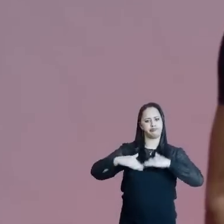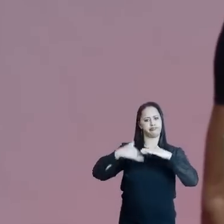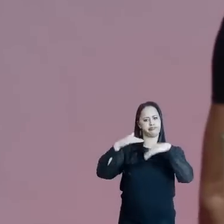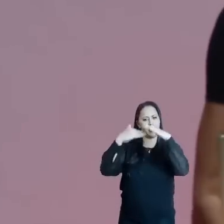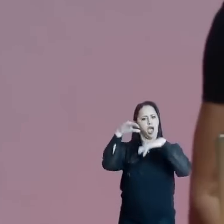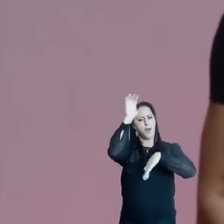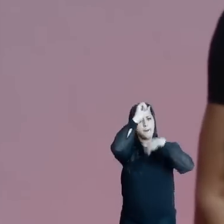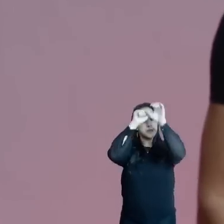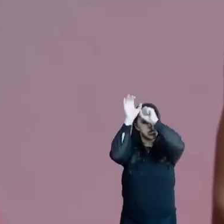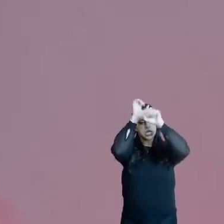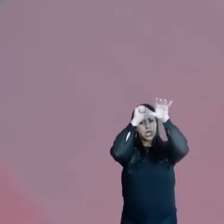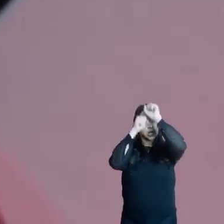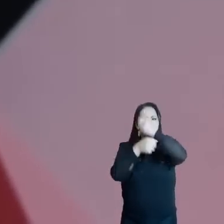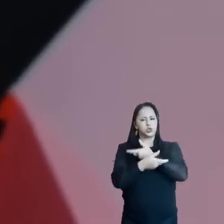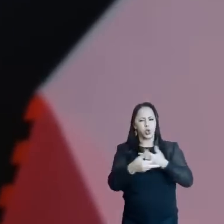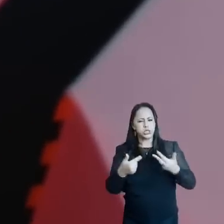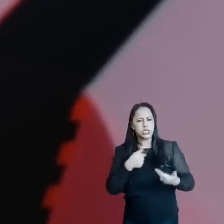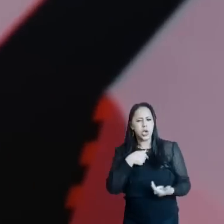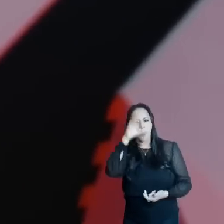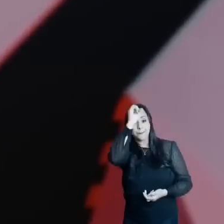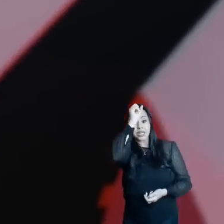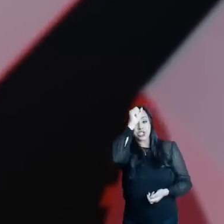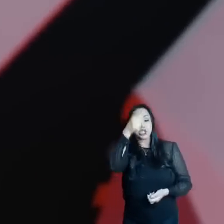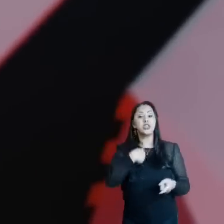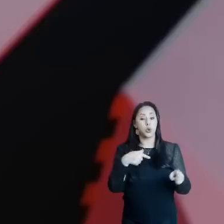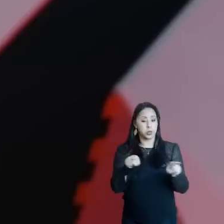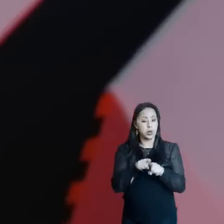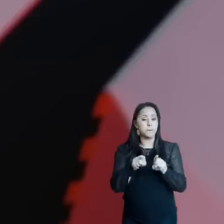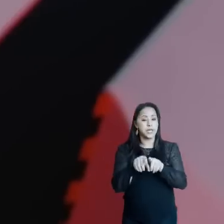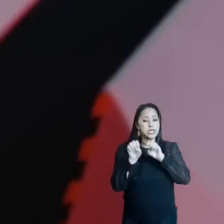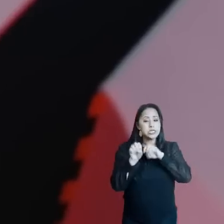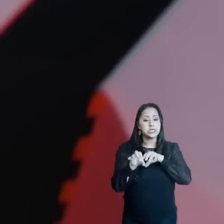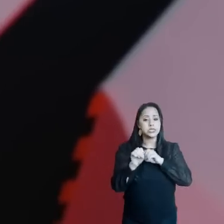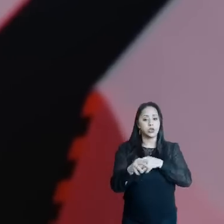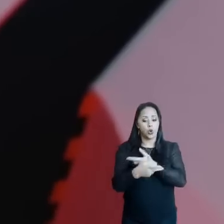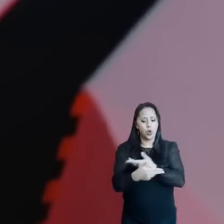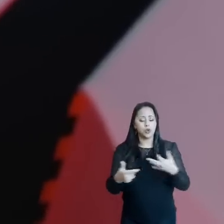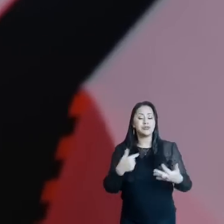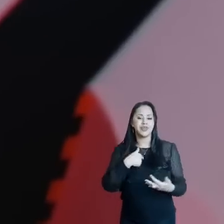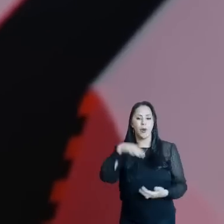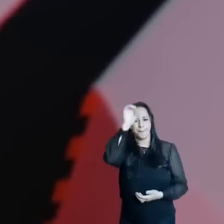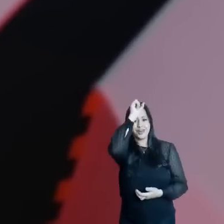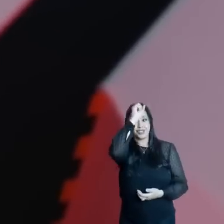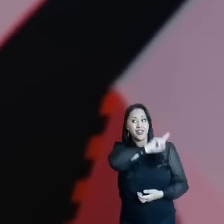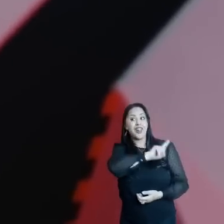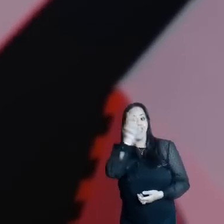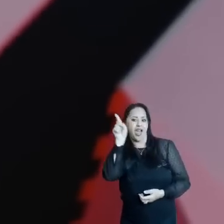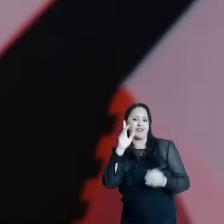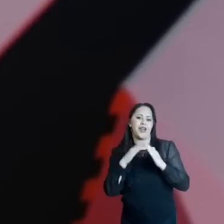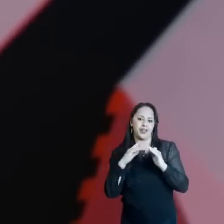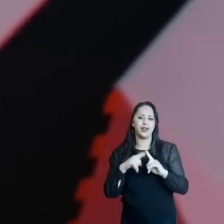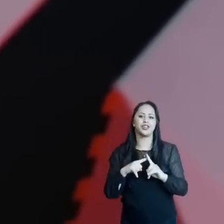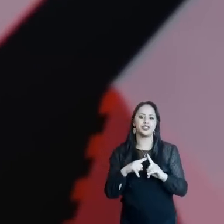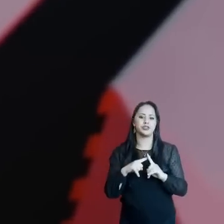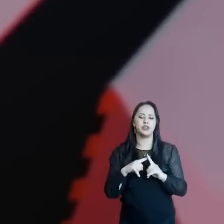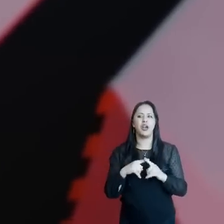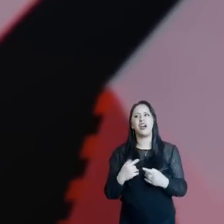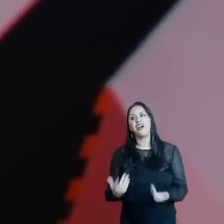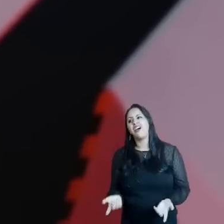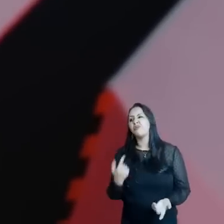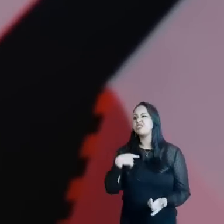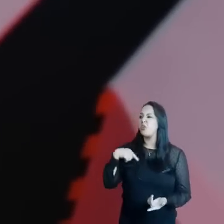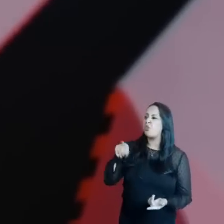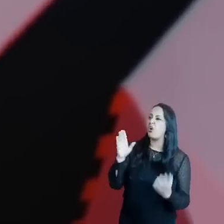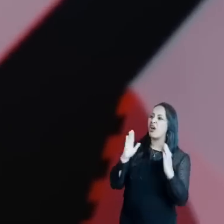das coisas que eu aprendi, muitas das coisas que eu ensino para vocês, são coisas que eu aprendi na igreja, são coisas que eu aprendi na igreja. Ah, mas Kaiser, eu fui